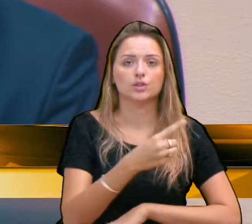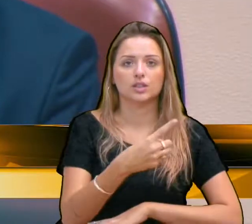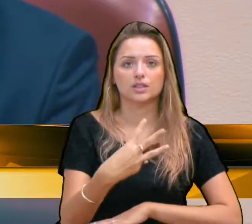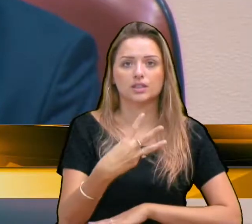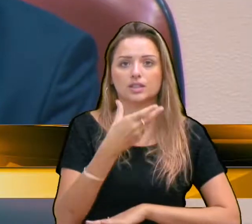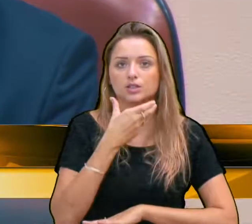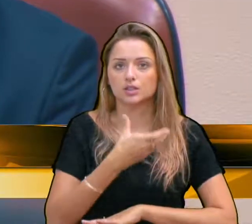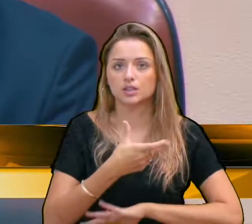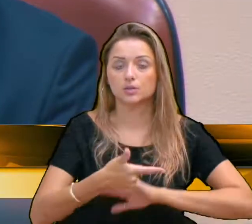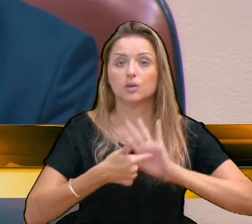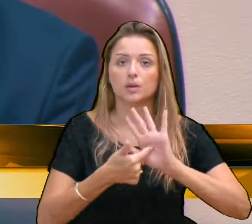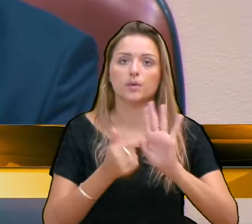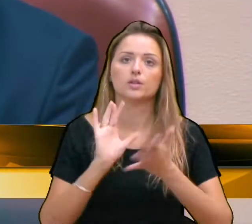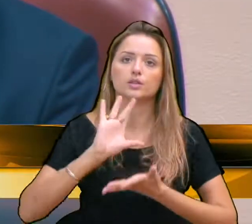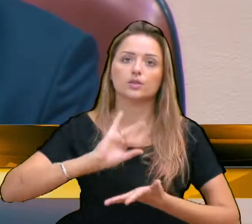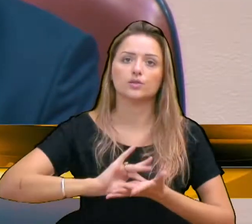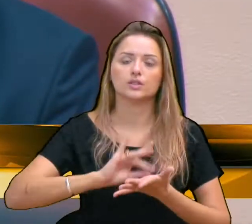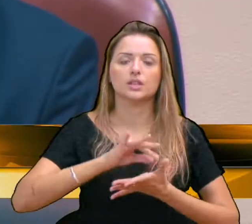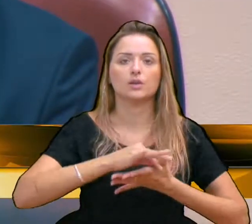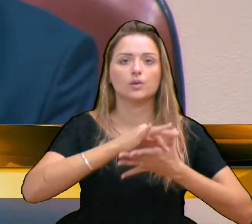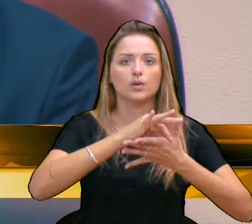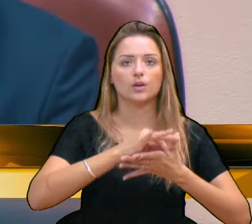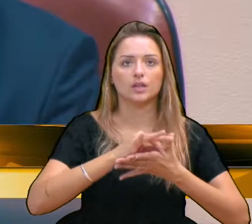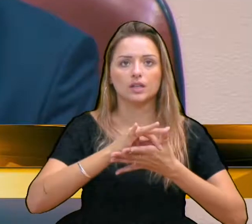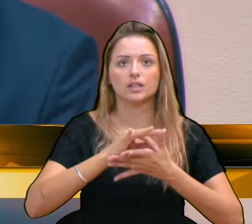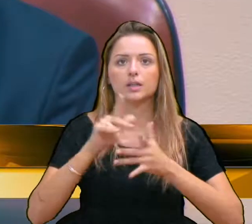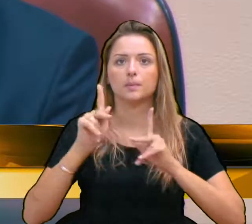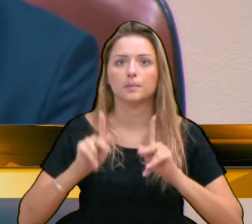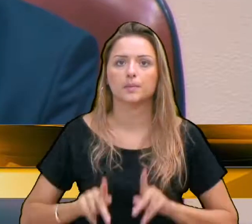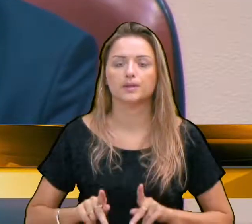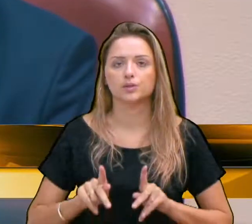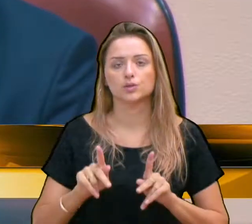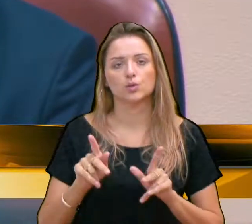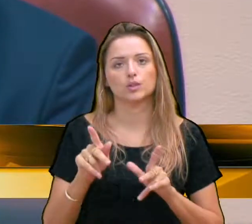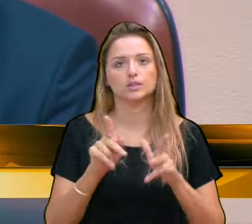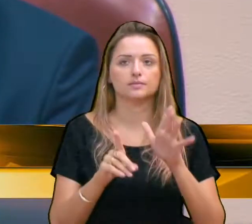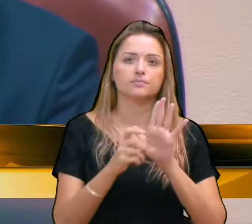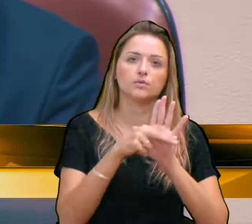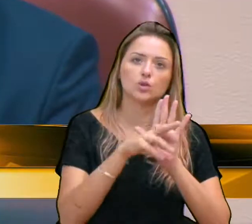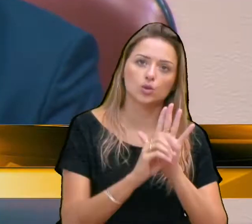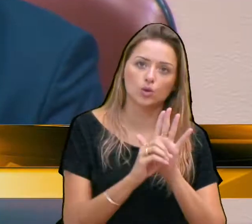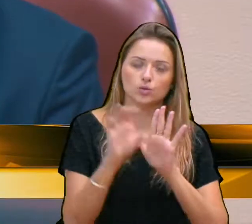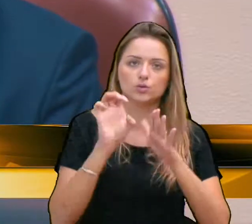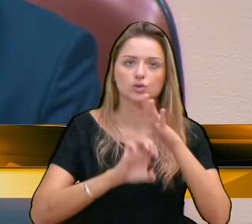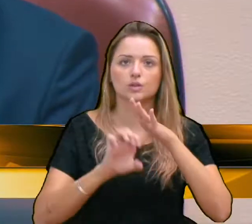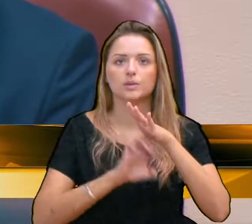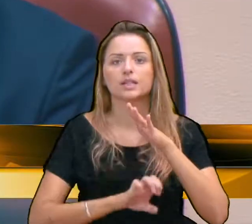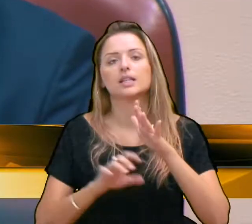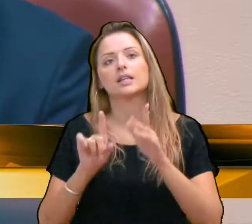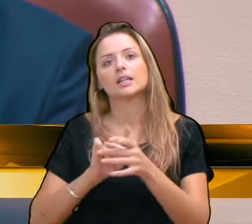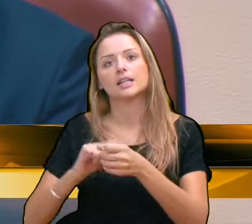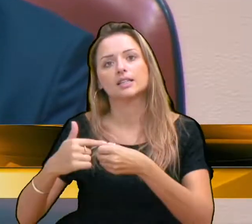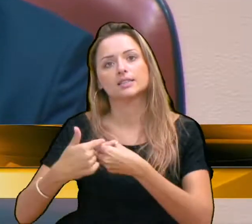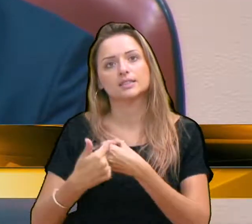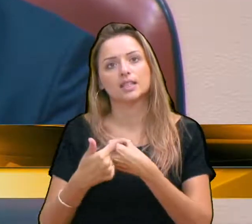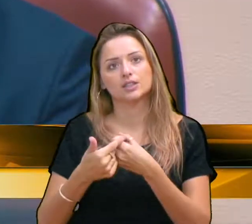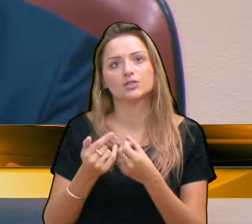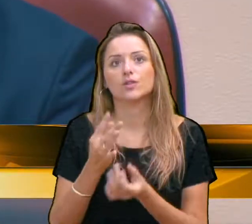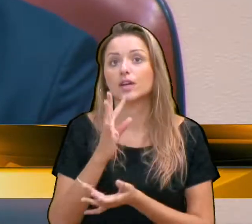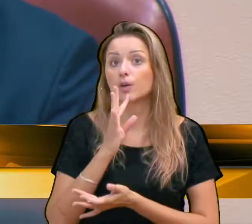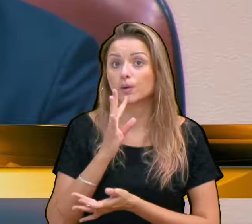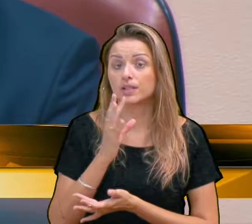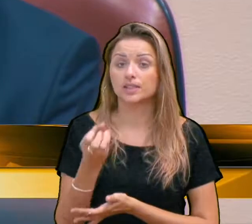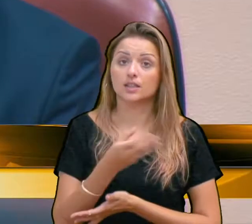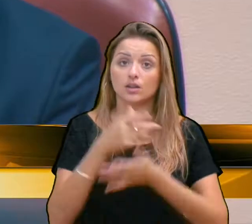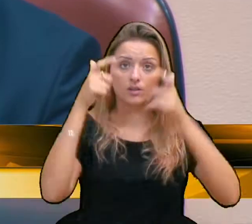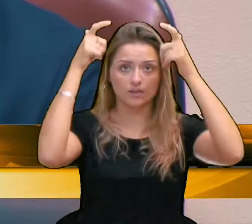com a apresentação oficial às lideranças, autoridades, empresários e convidados. E a cidade vai conhecer a próxima rainha e